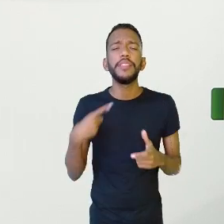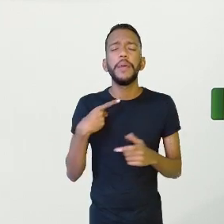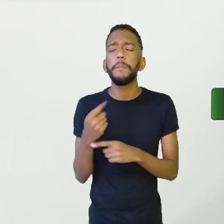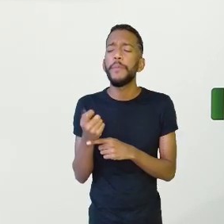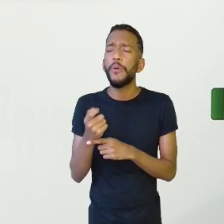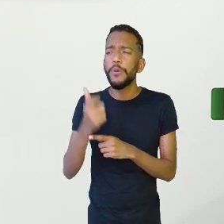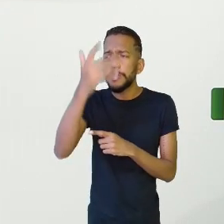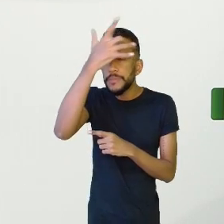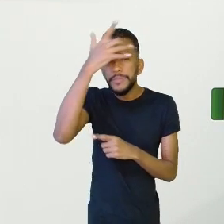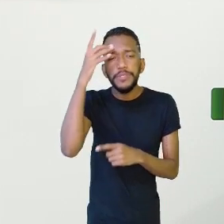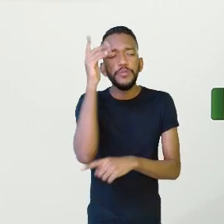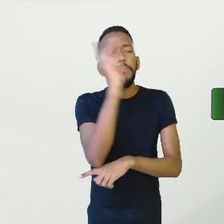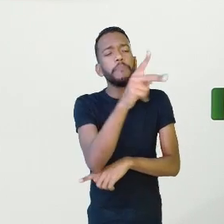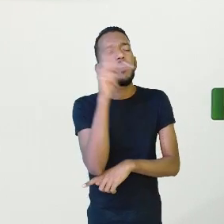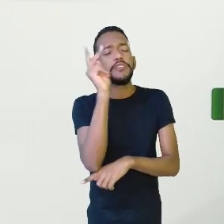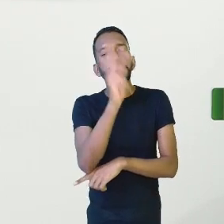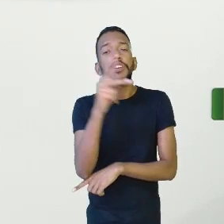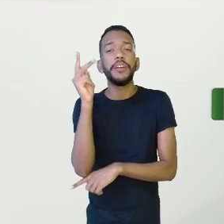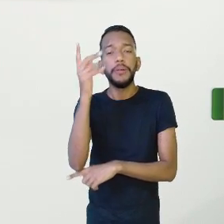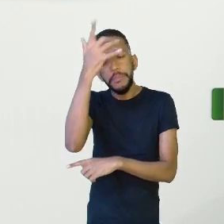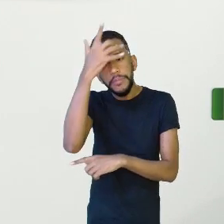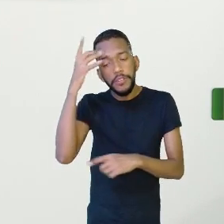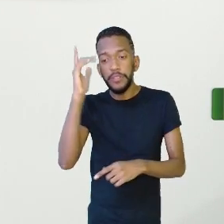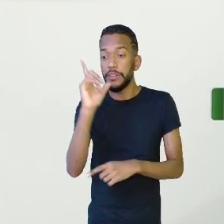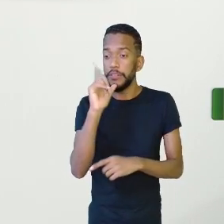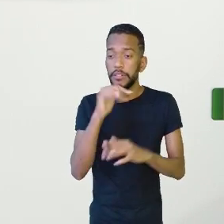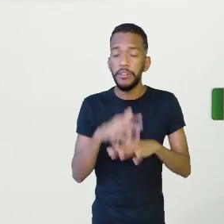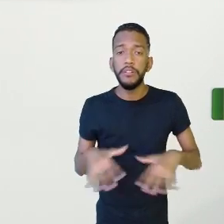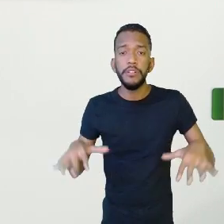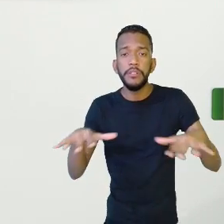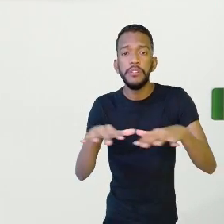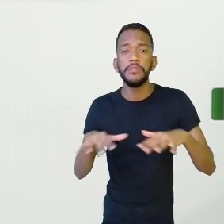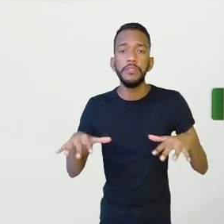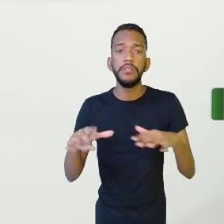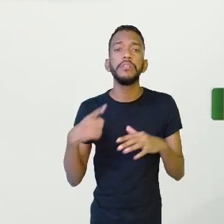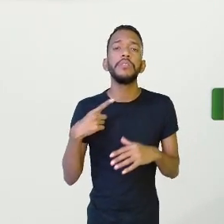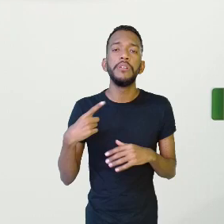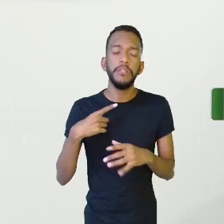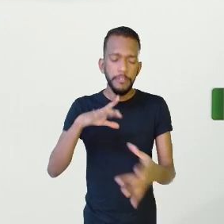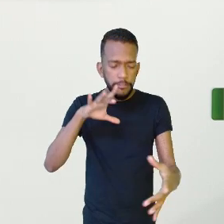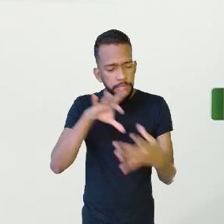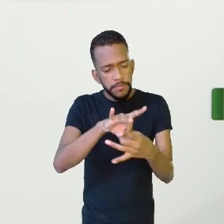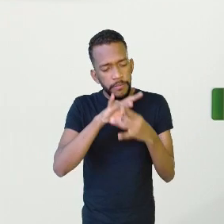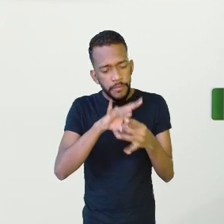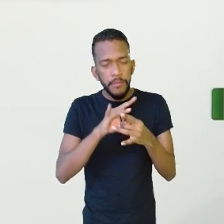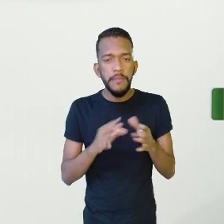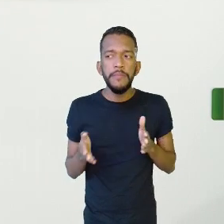pescadores, marinheiros, pessoas diretamente ligadas com a vida no rio.